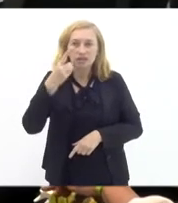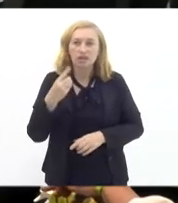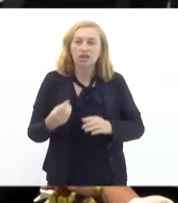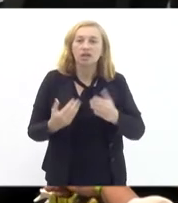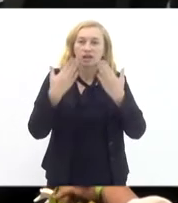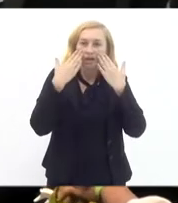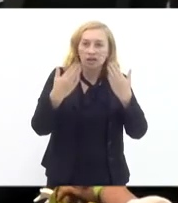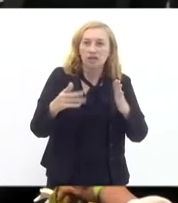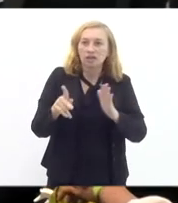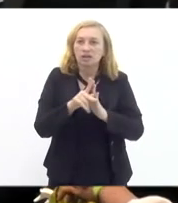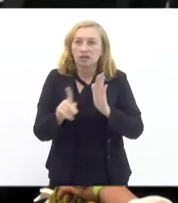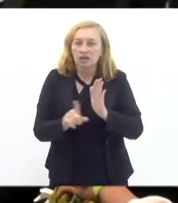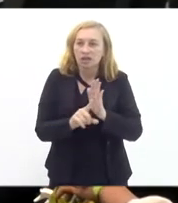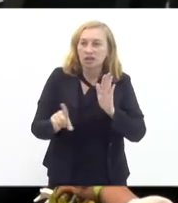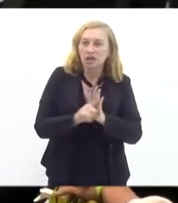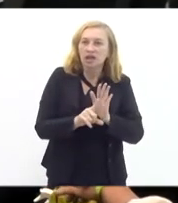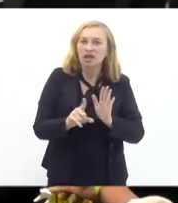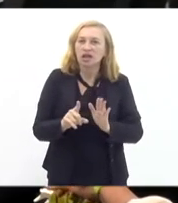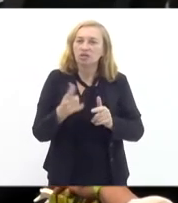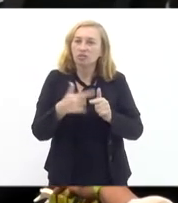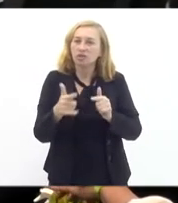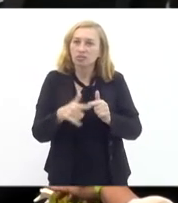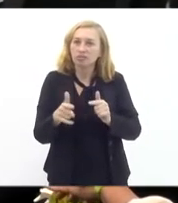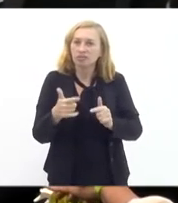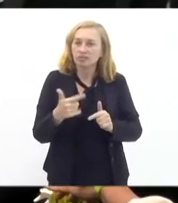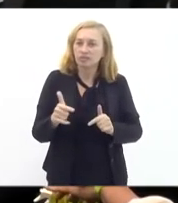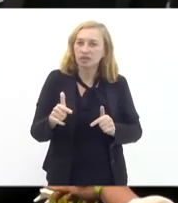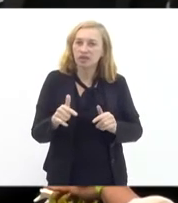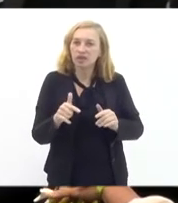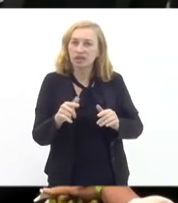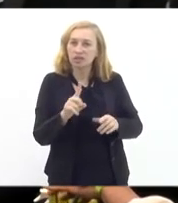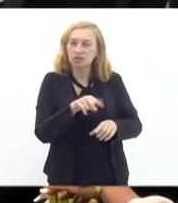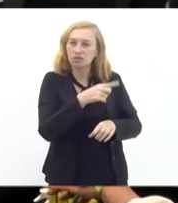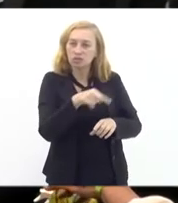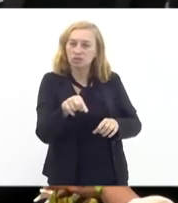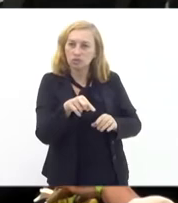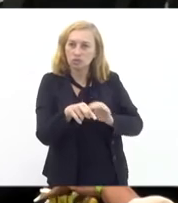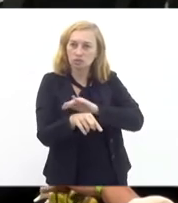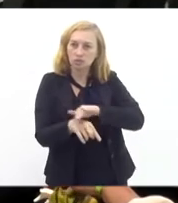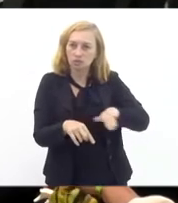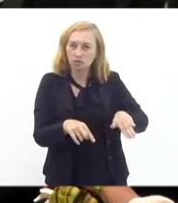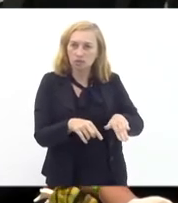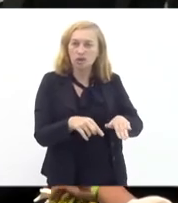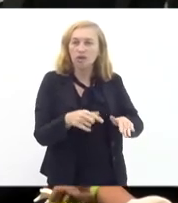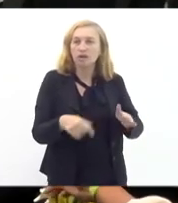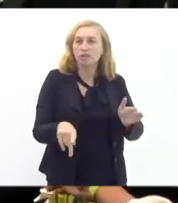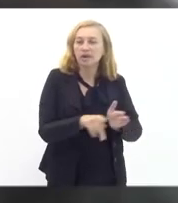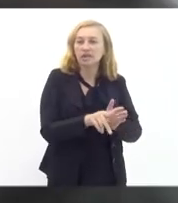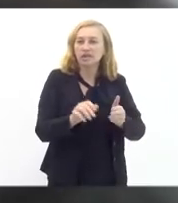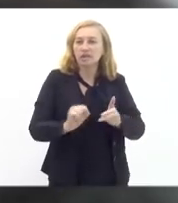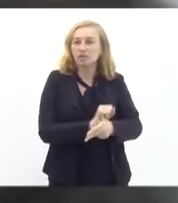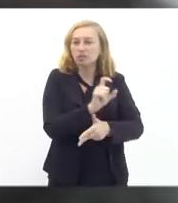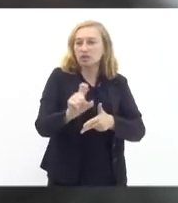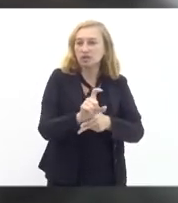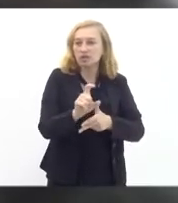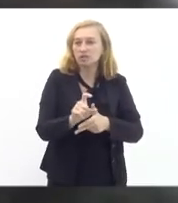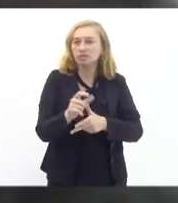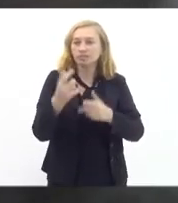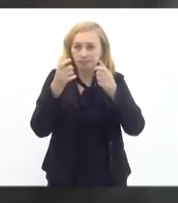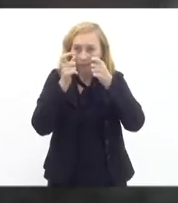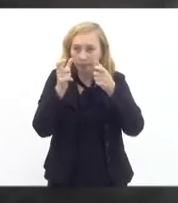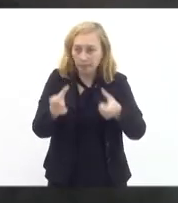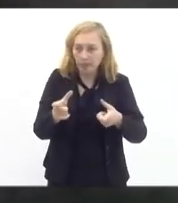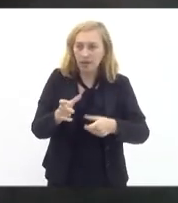problema. Eles não são vetados, porque eles criam despesas. Tem que ser do executivo. Eu só quero chamar a atenção